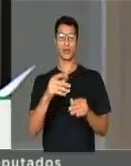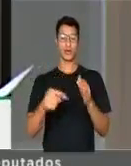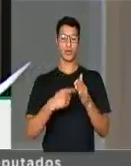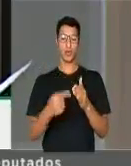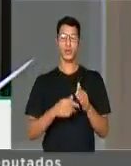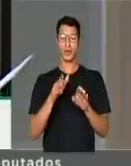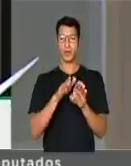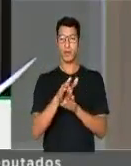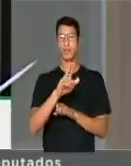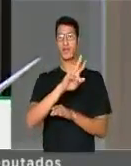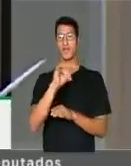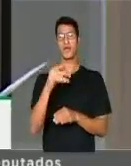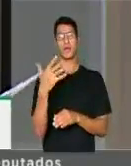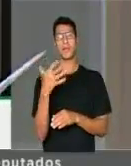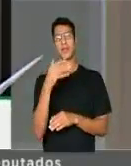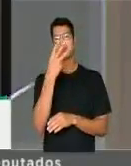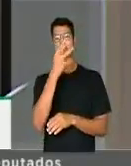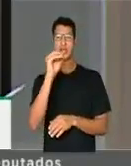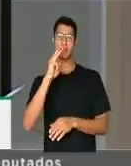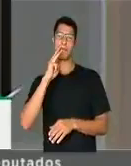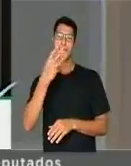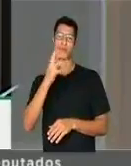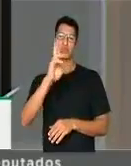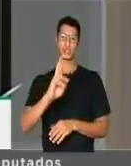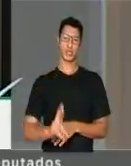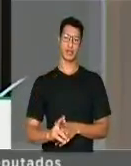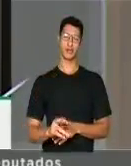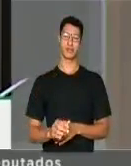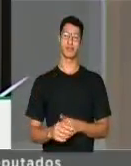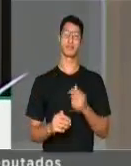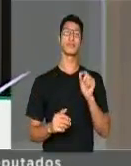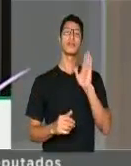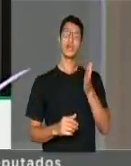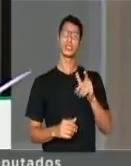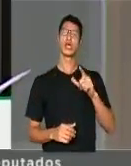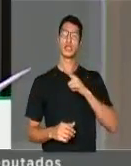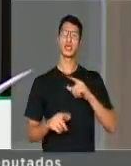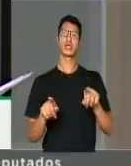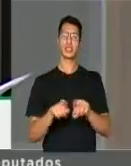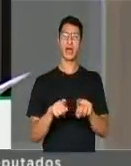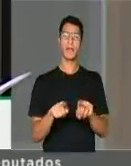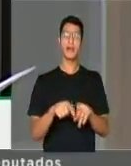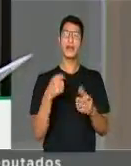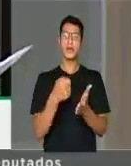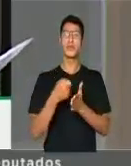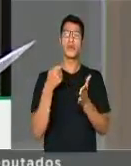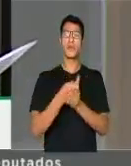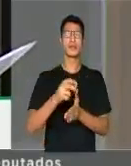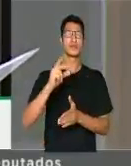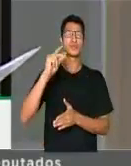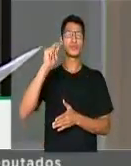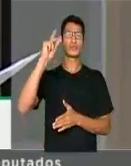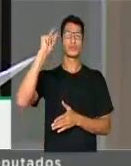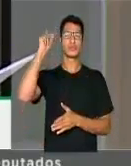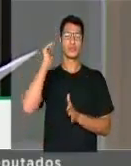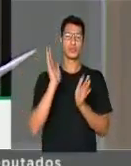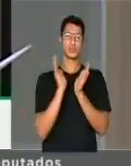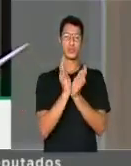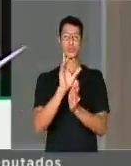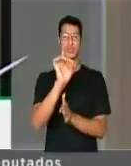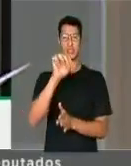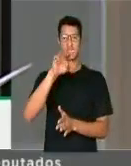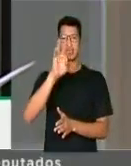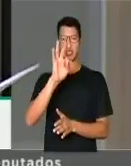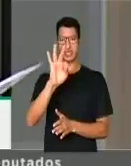a princípio, vai custar 30 milhões de reais, e que já está sendo cobrado do antigo dirigente do